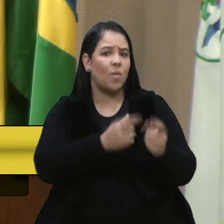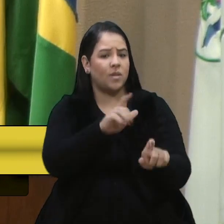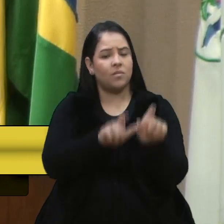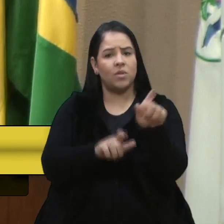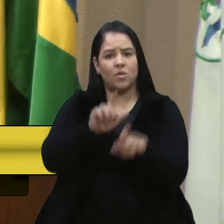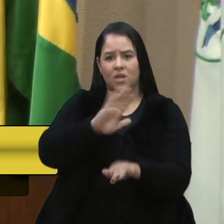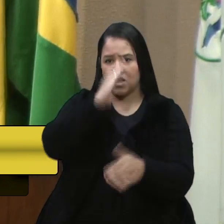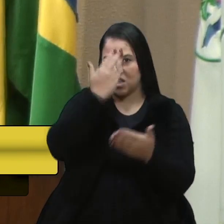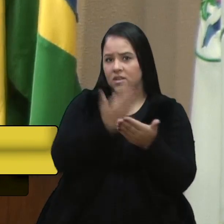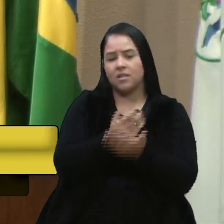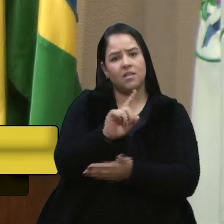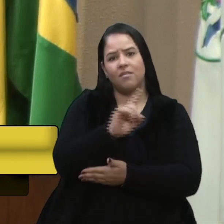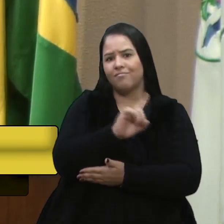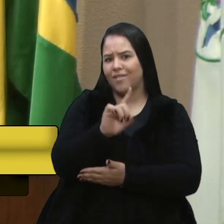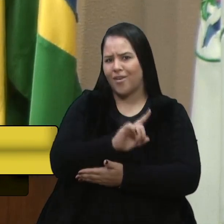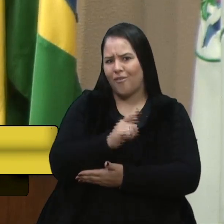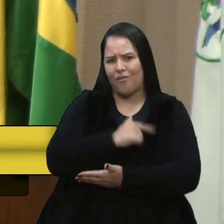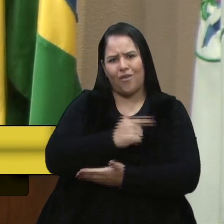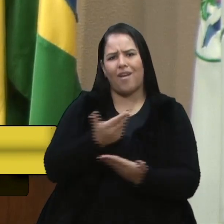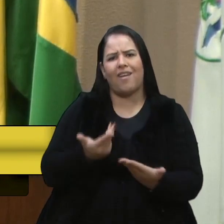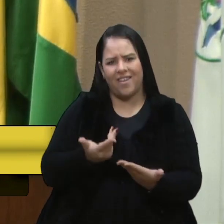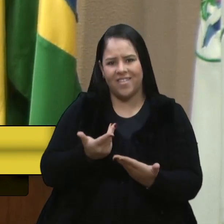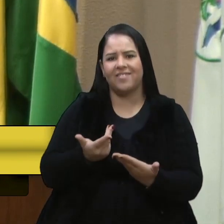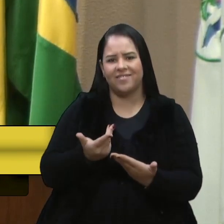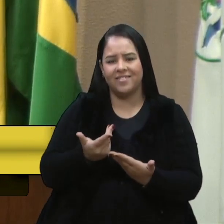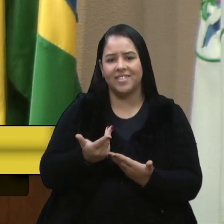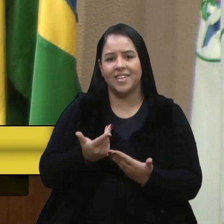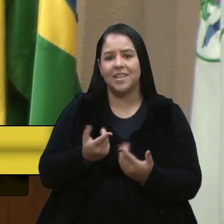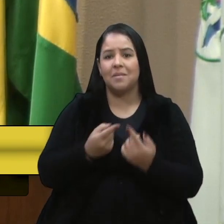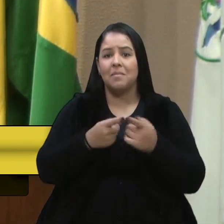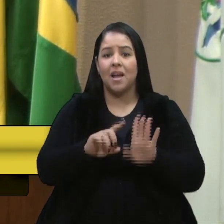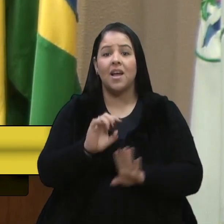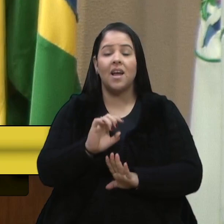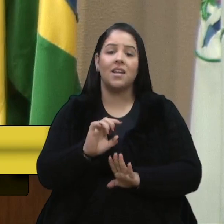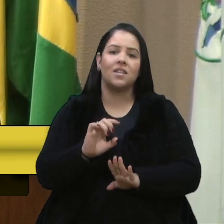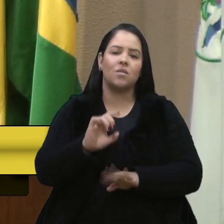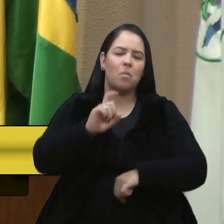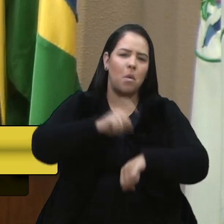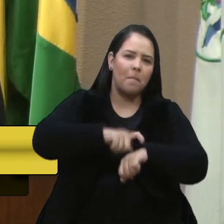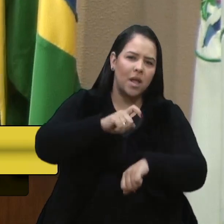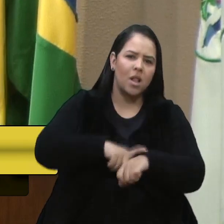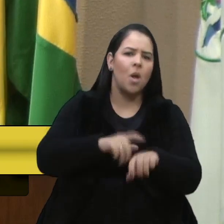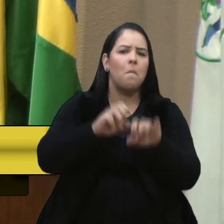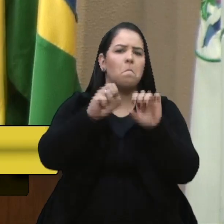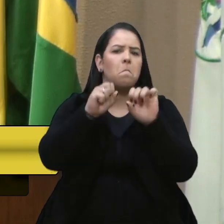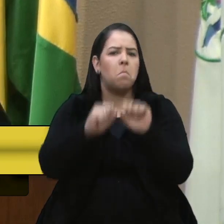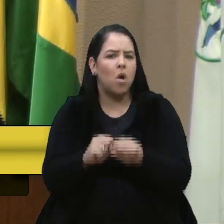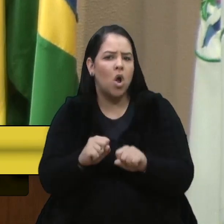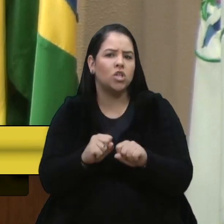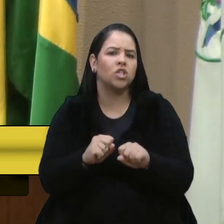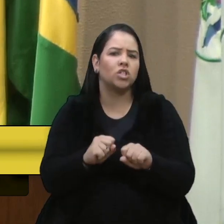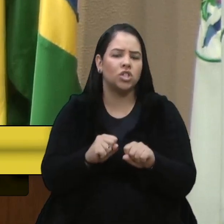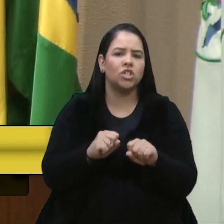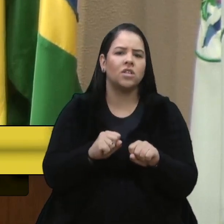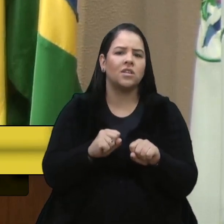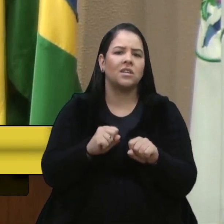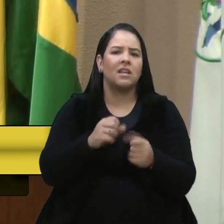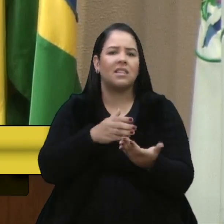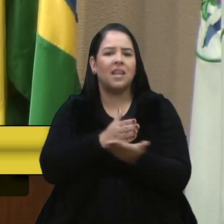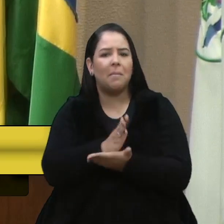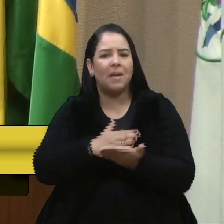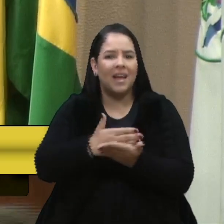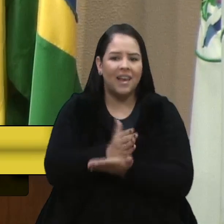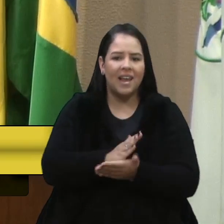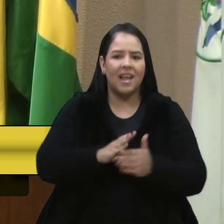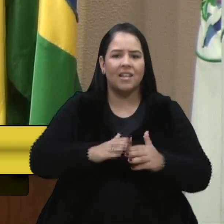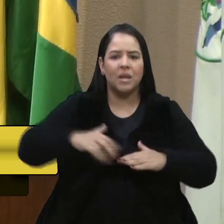isso não deixa a nossa cidade mais feia, mas que, de fato, em alguns momentos pode atrapalhar o passeio público,